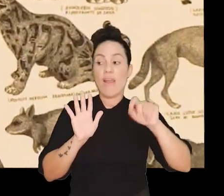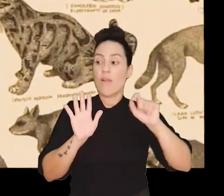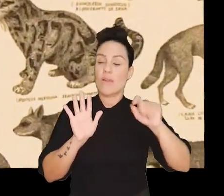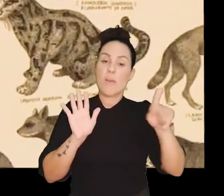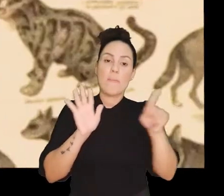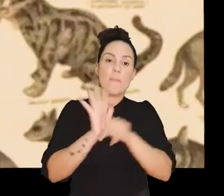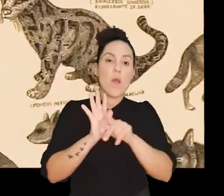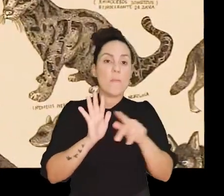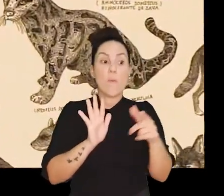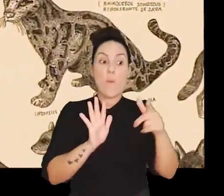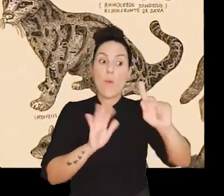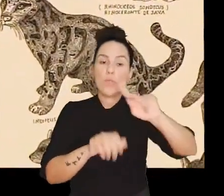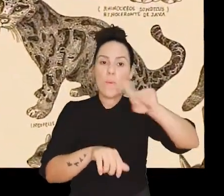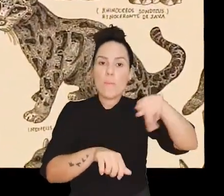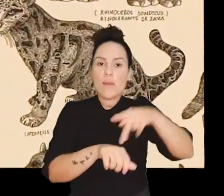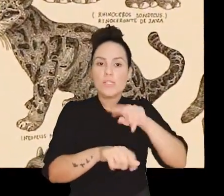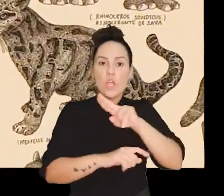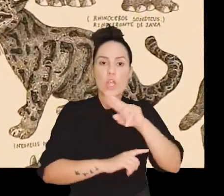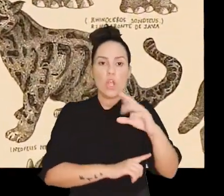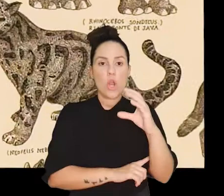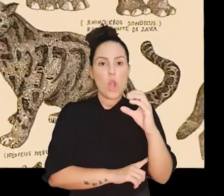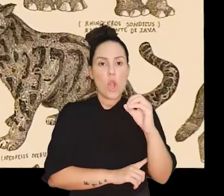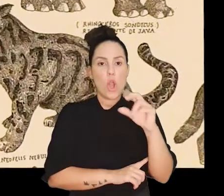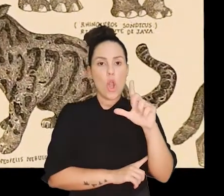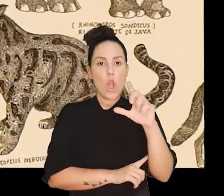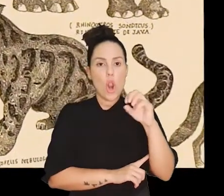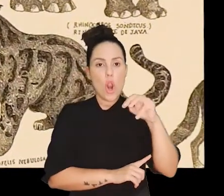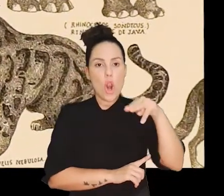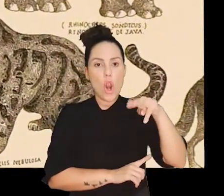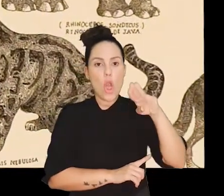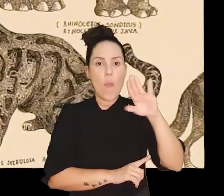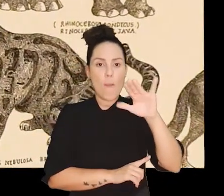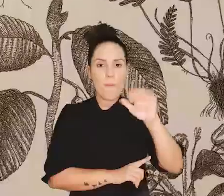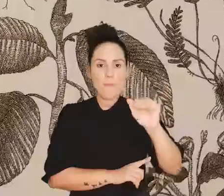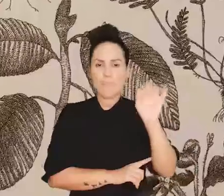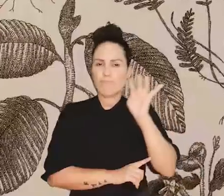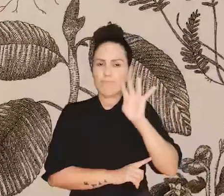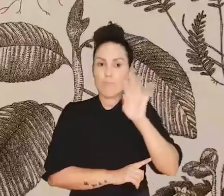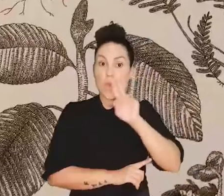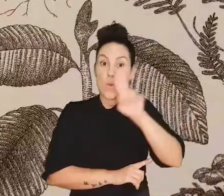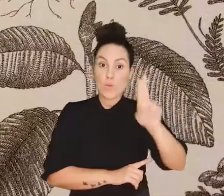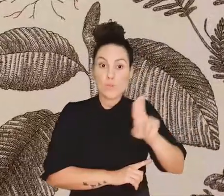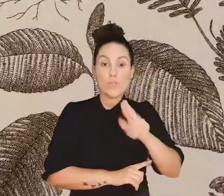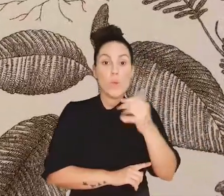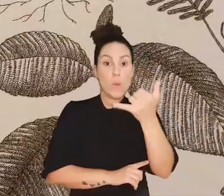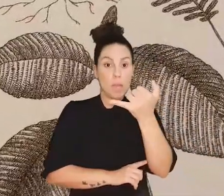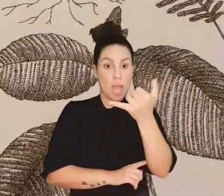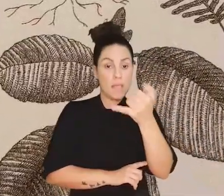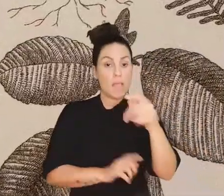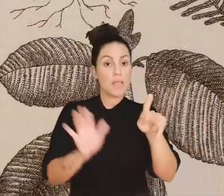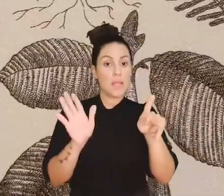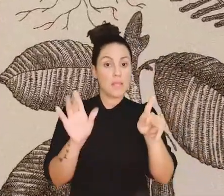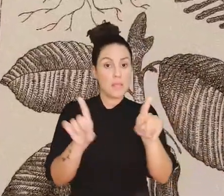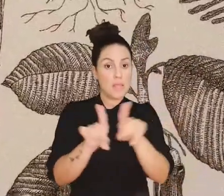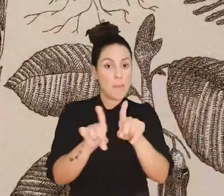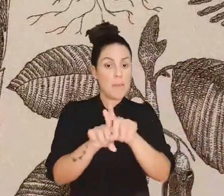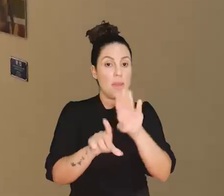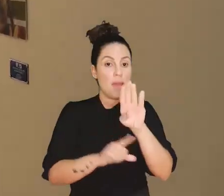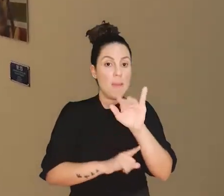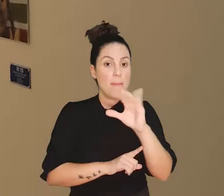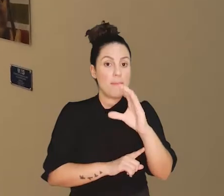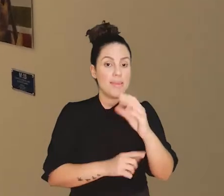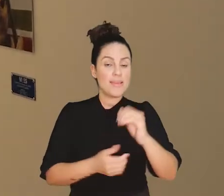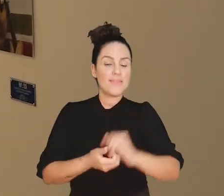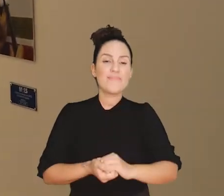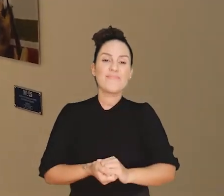colombiano residente em Amsterdã, que também se vale, para seus desenhos e livros de artista, do uso da caneta Bic.